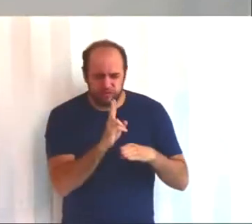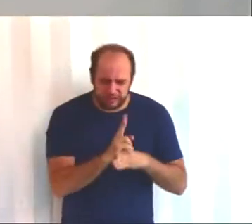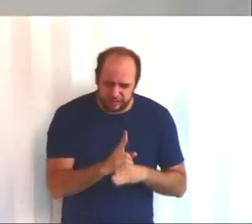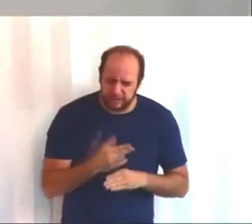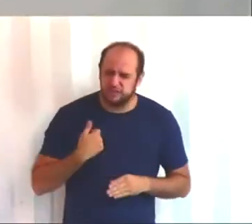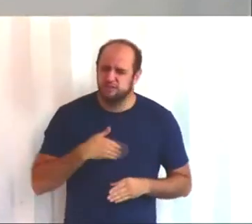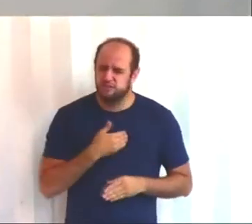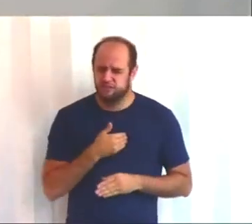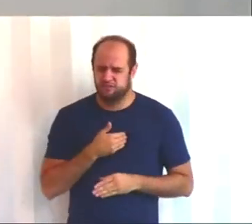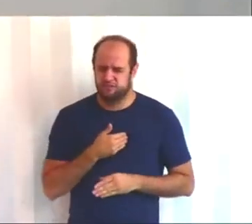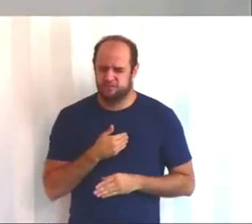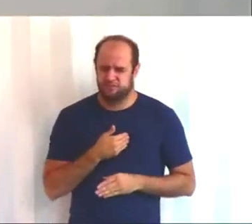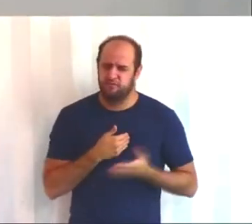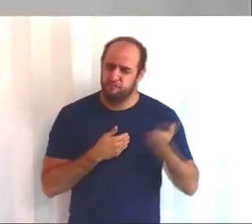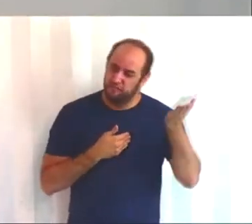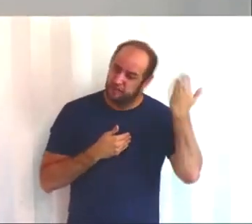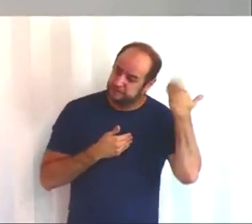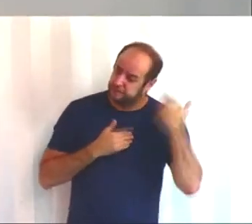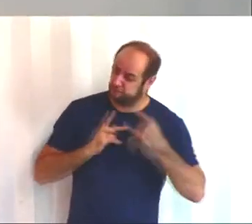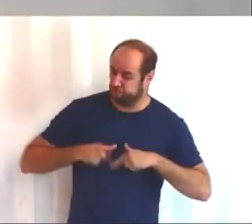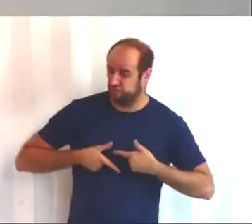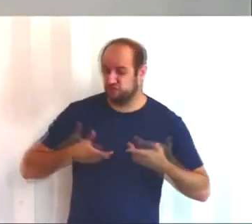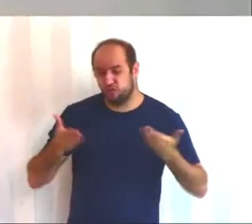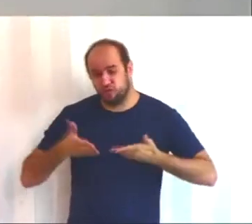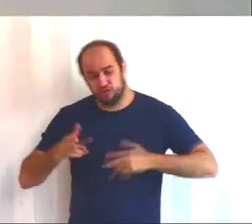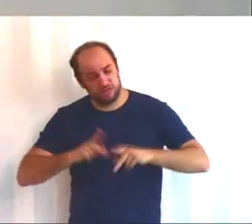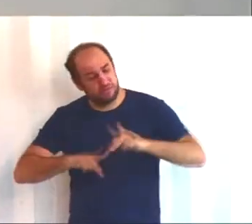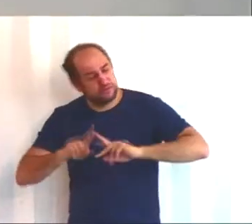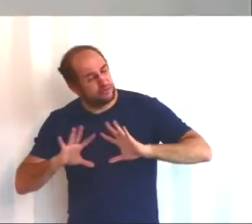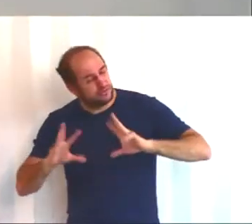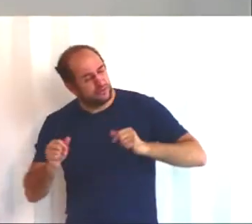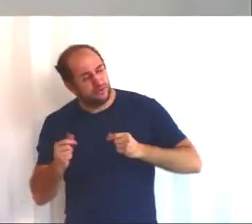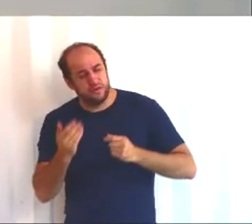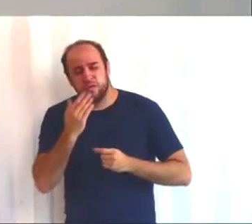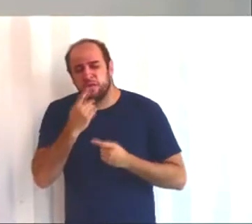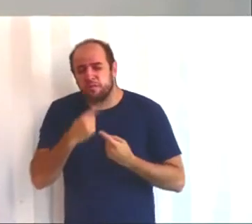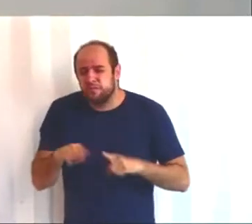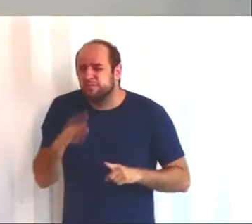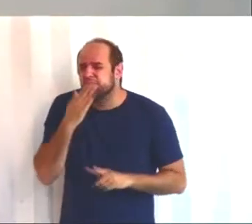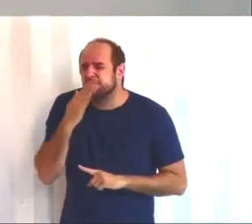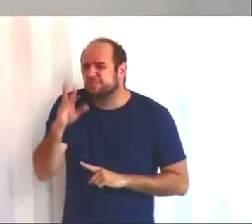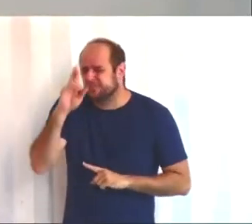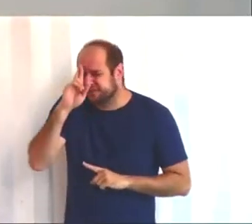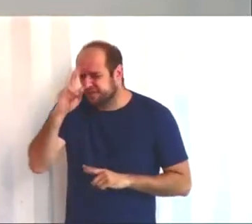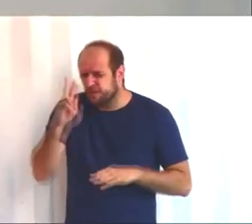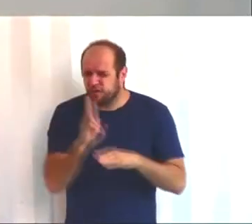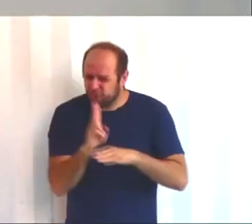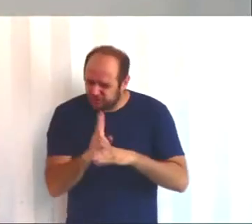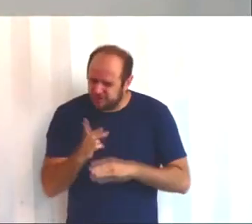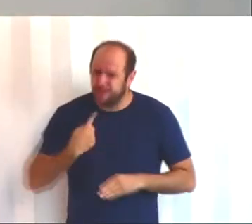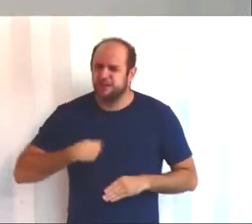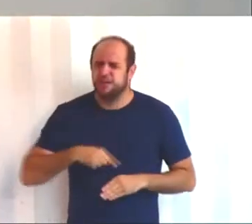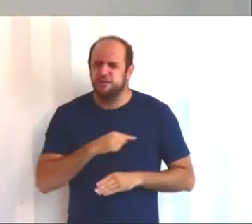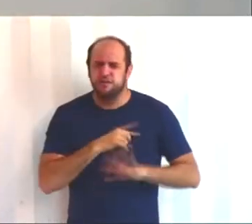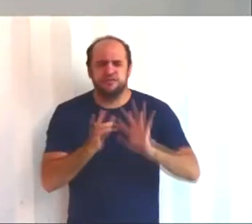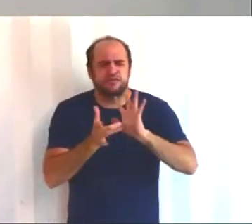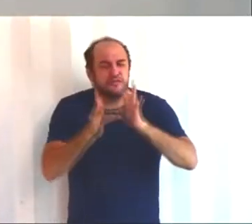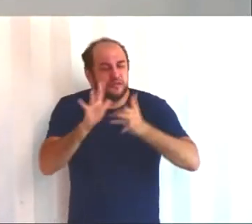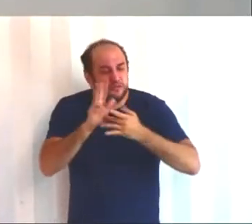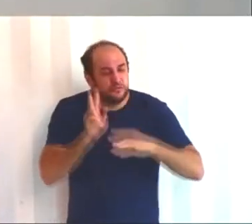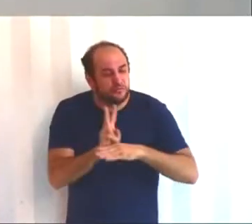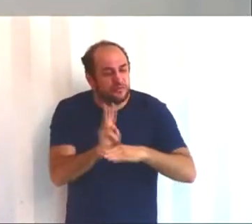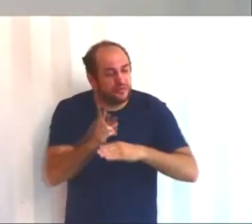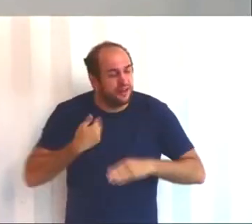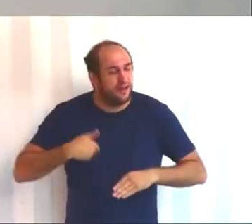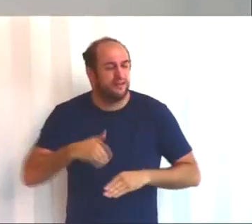judeus, mas não deixa que nós sejamos uma das ovelhas perdidas do Senhor Jesus Cristo, o bom pastor.